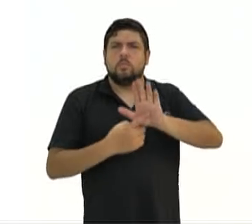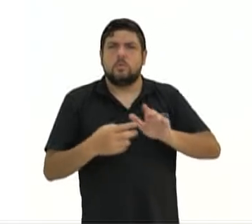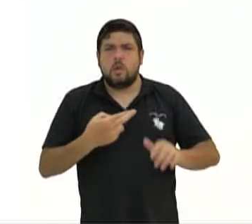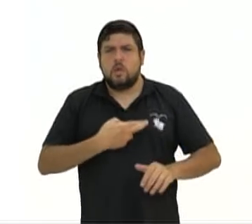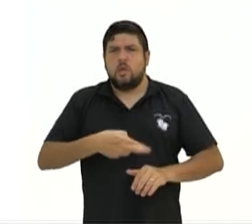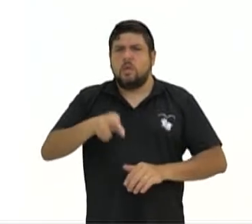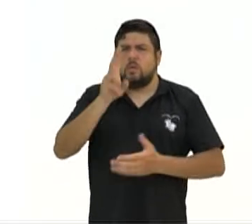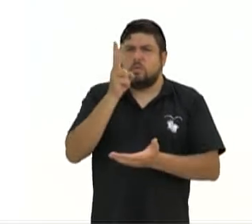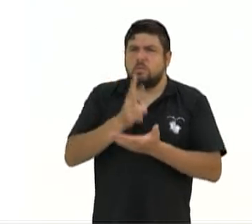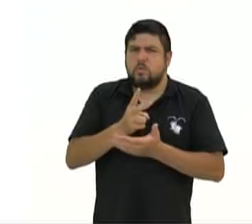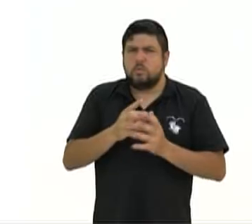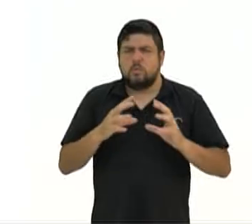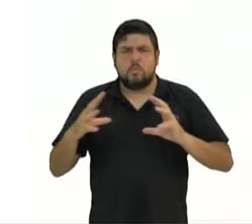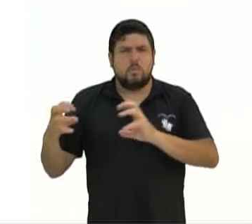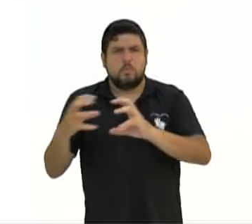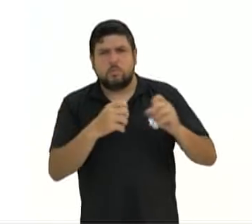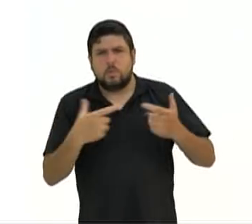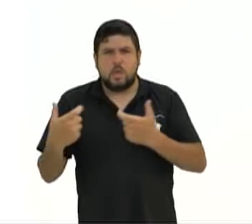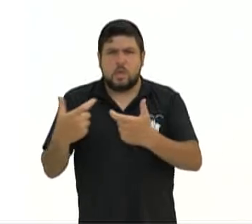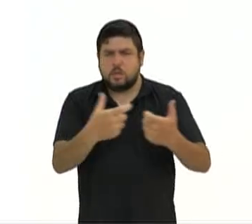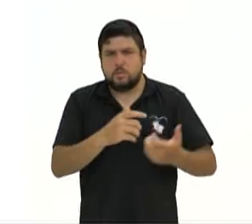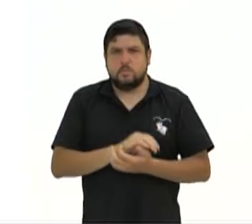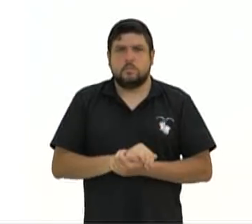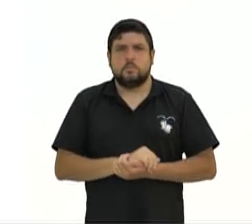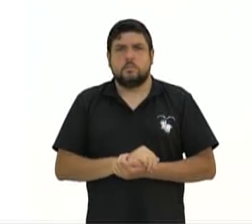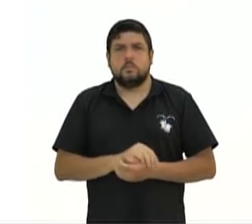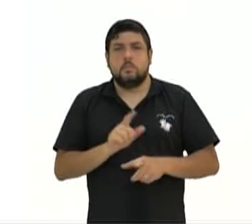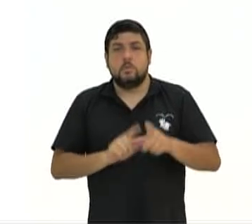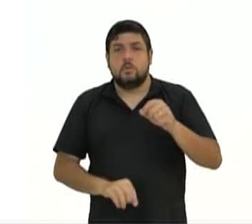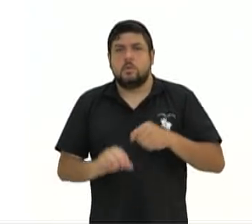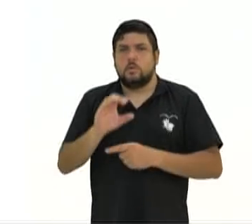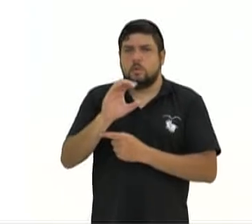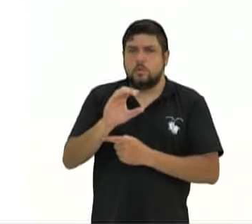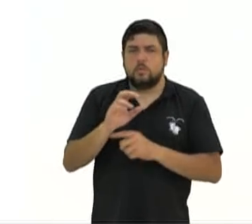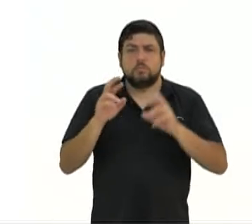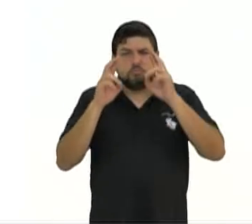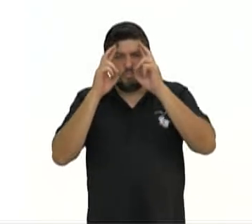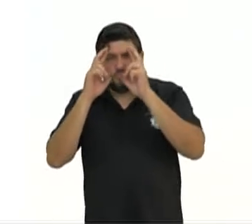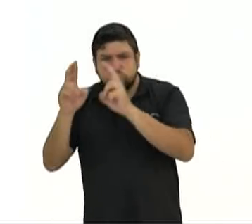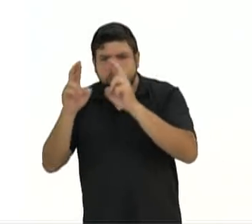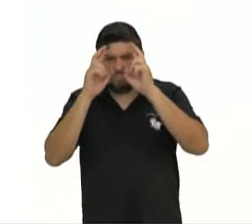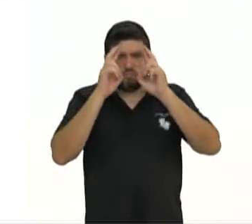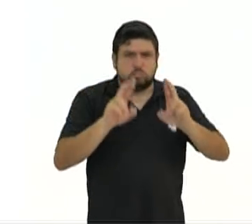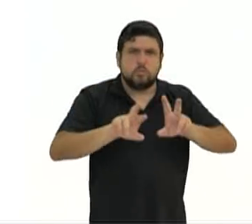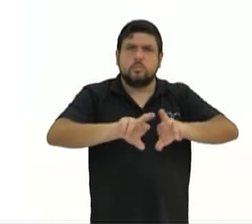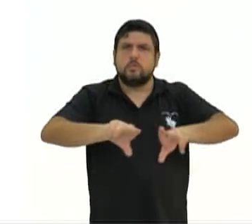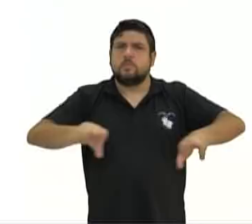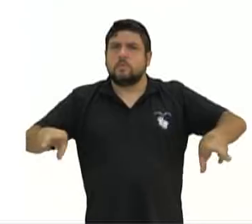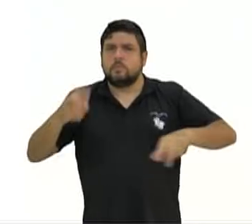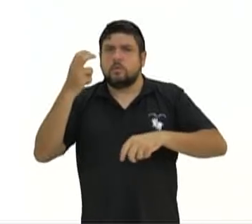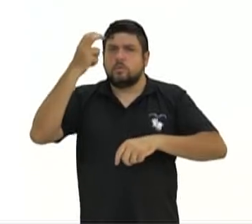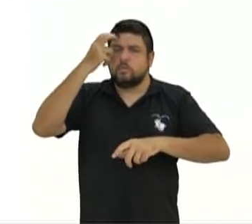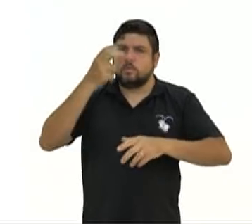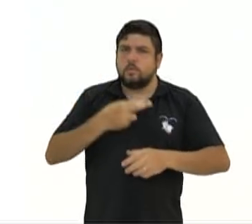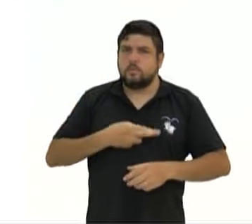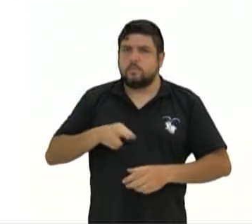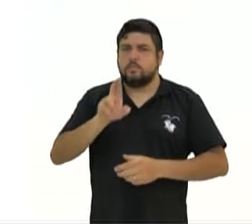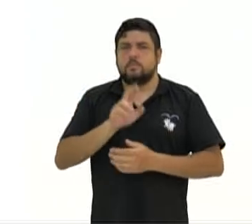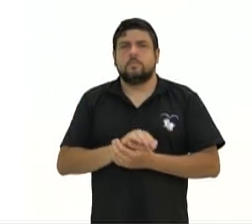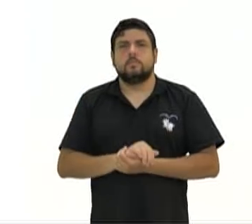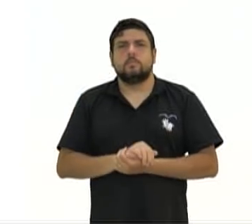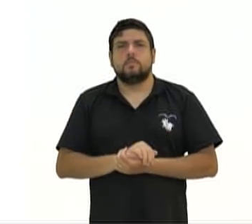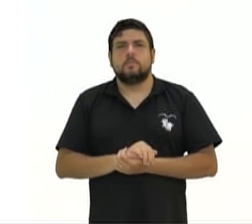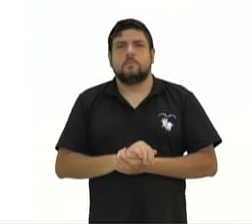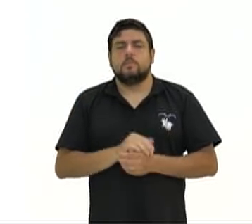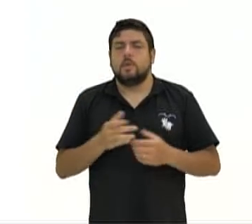dos conflitos, guerras e brigas. Letra C, o respeito à diversidade cultural e religiosa. Bem, vamos